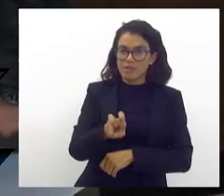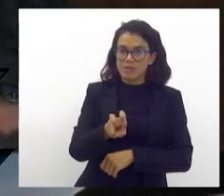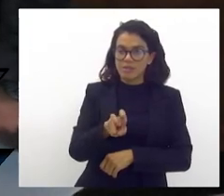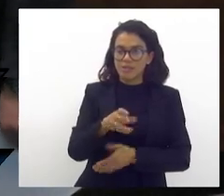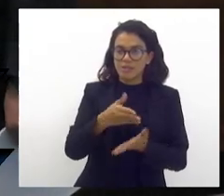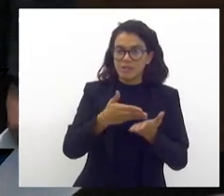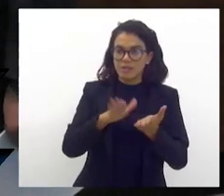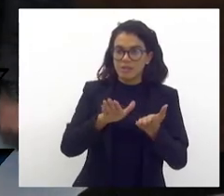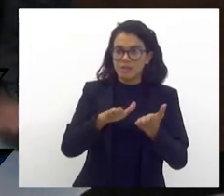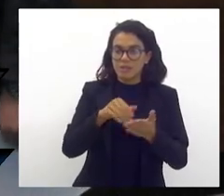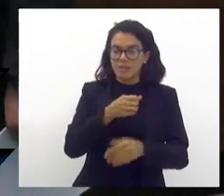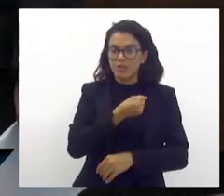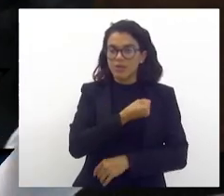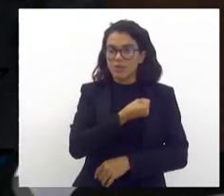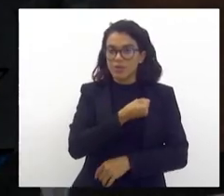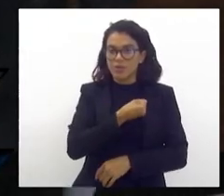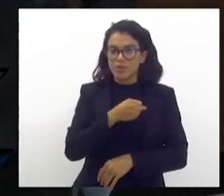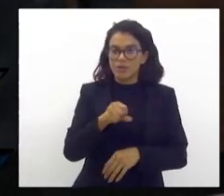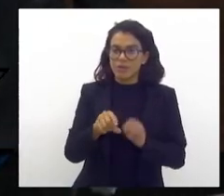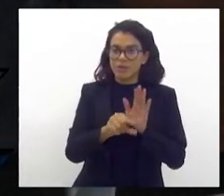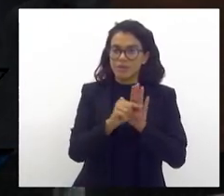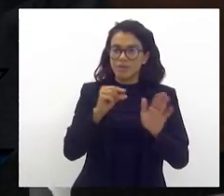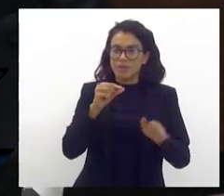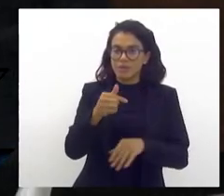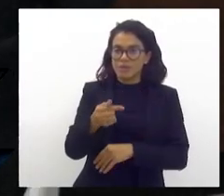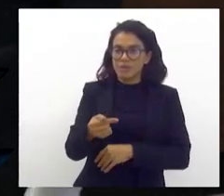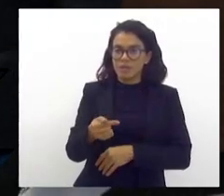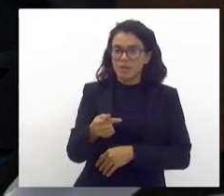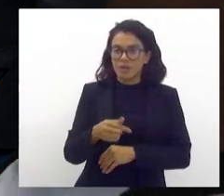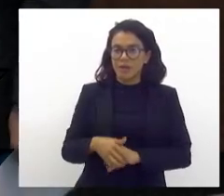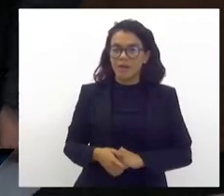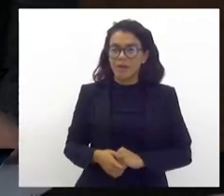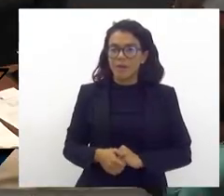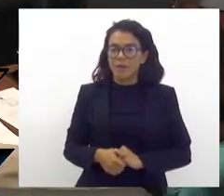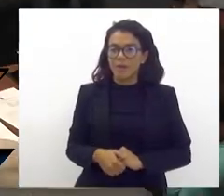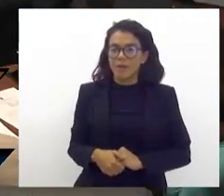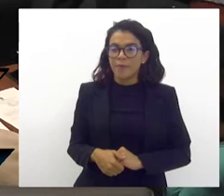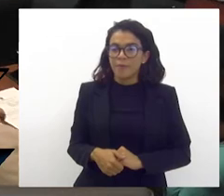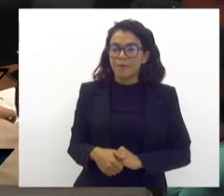emenda número 7, contrário às demais emendas, presidente.